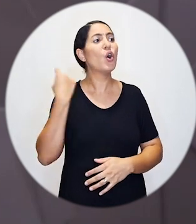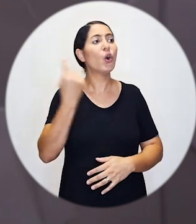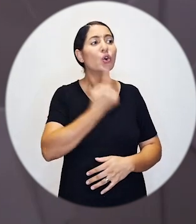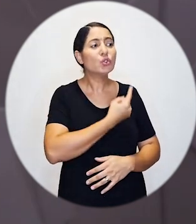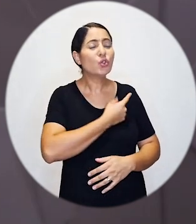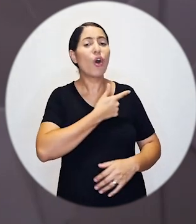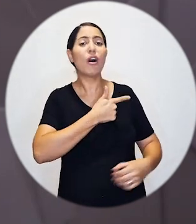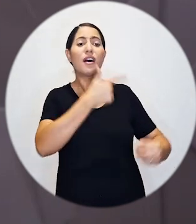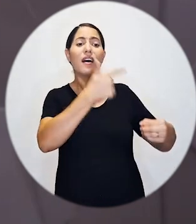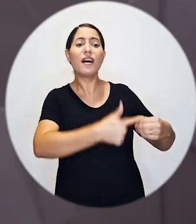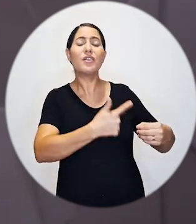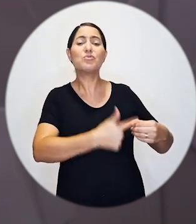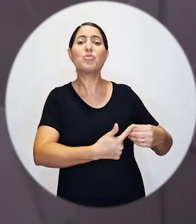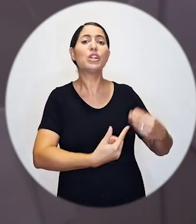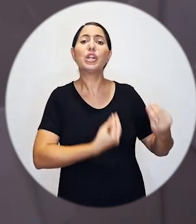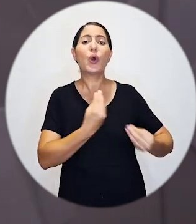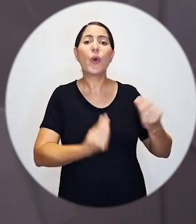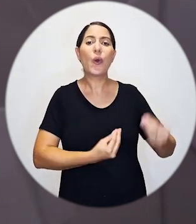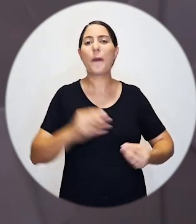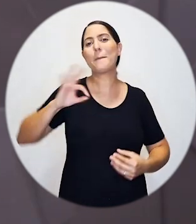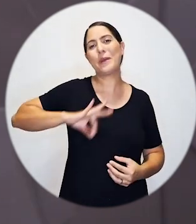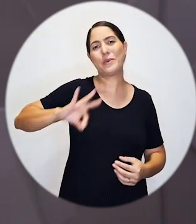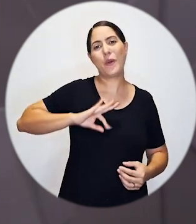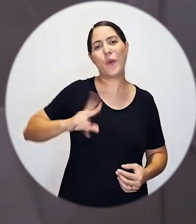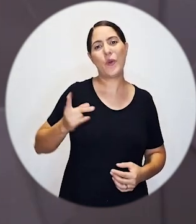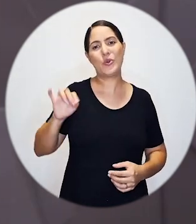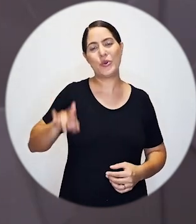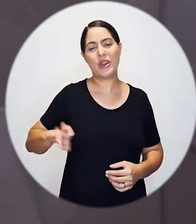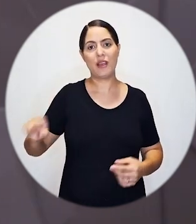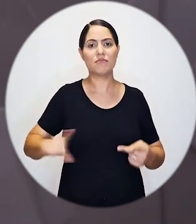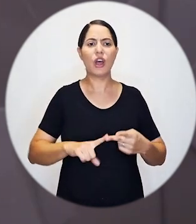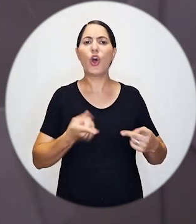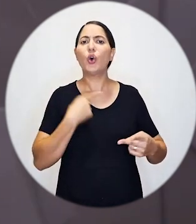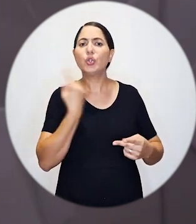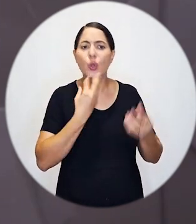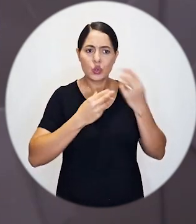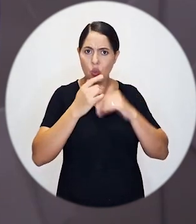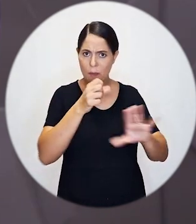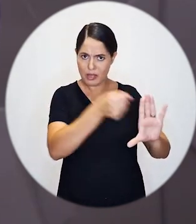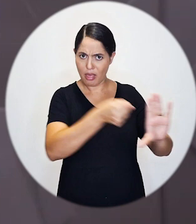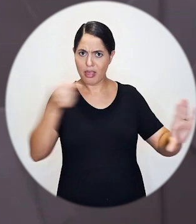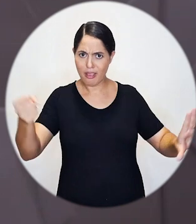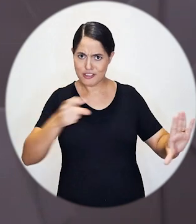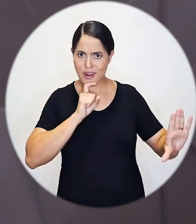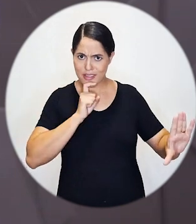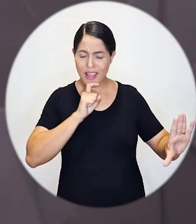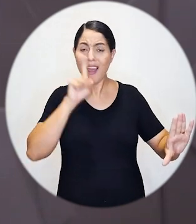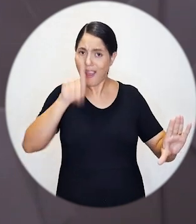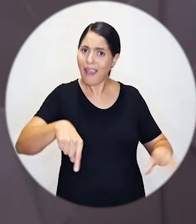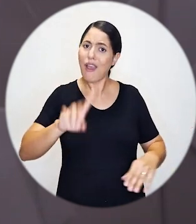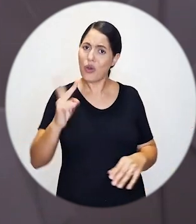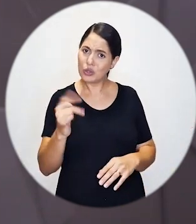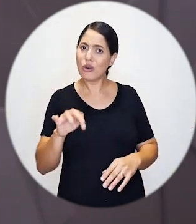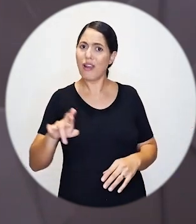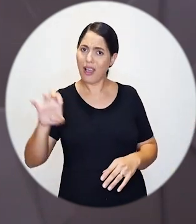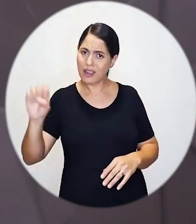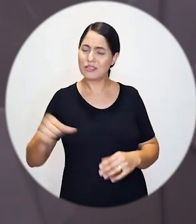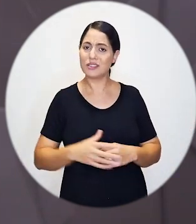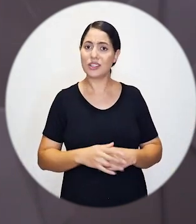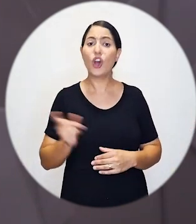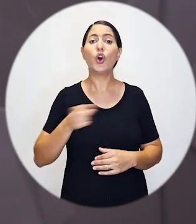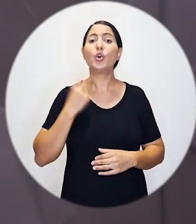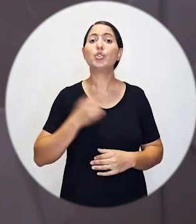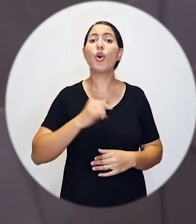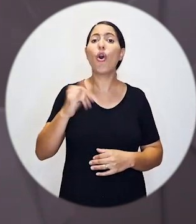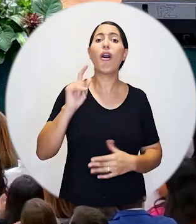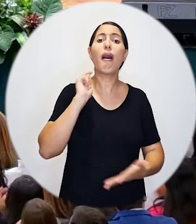A gente põe gasolina no carro, é com honorários. A gente põe comida na geladeira, é com honorários. A gente paga a conta de